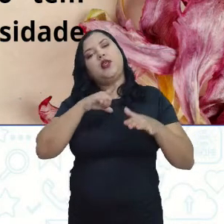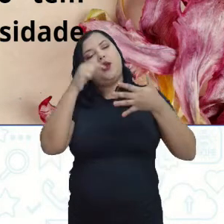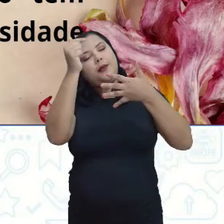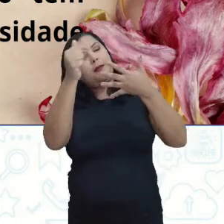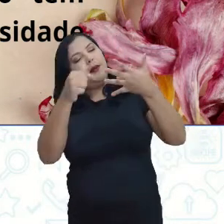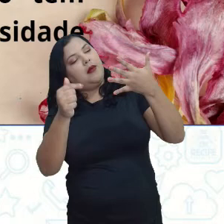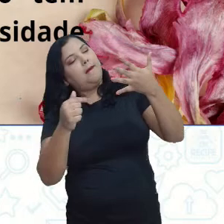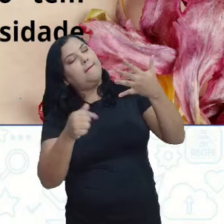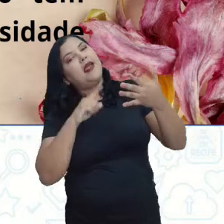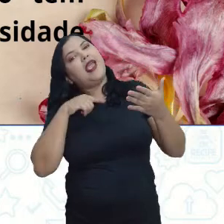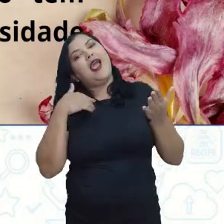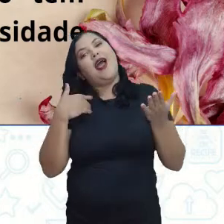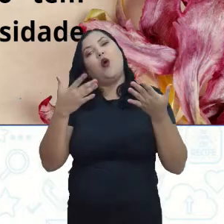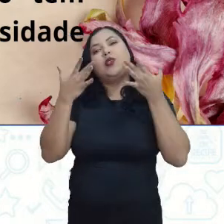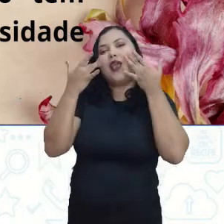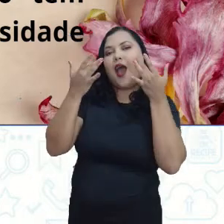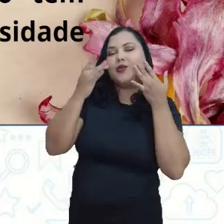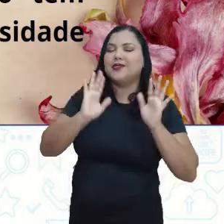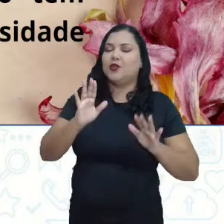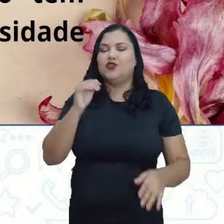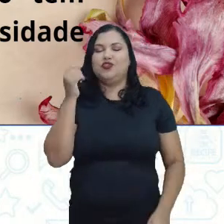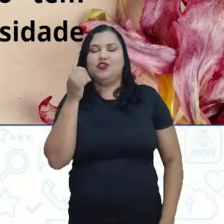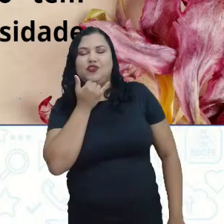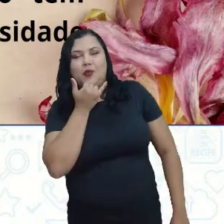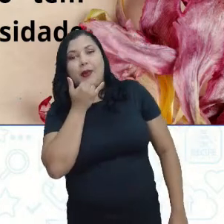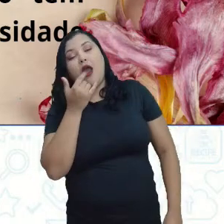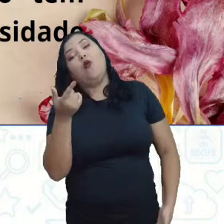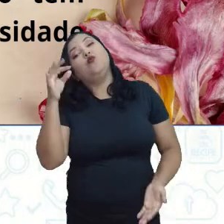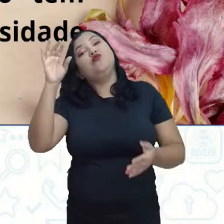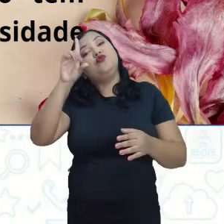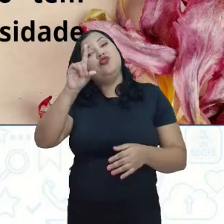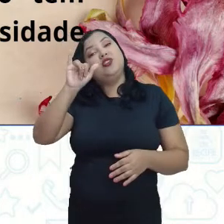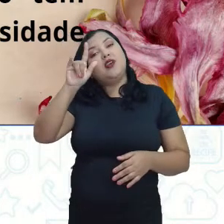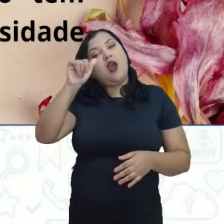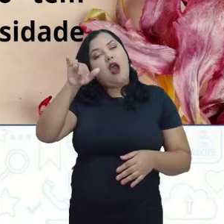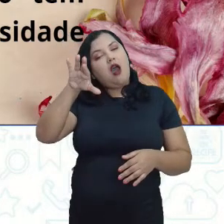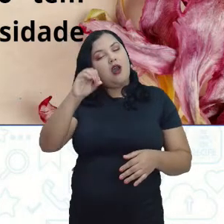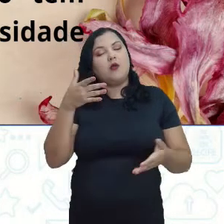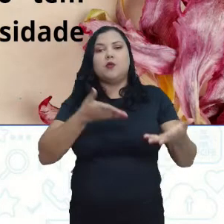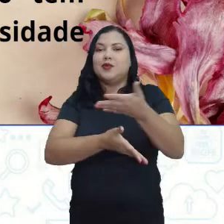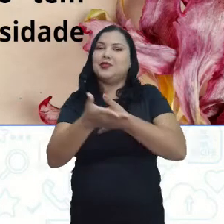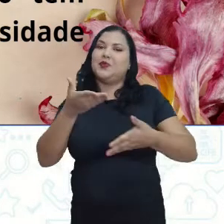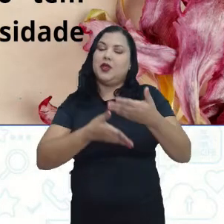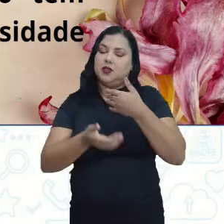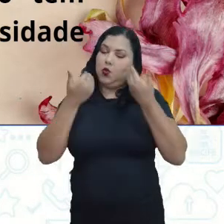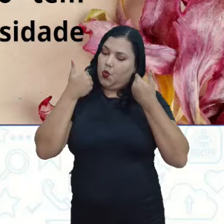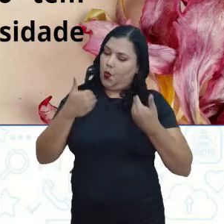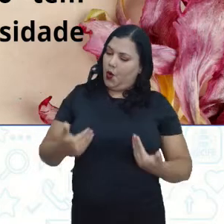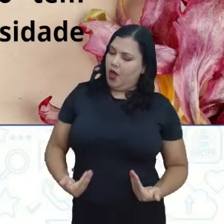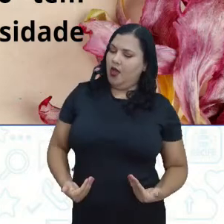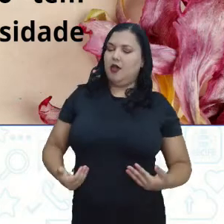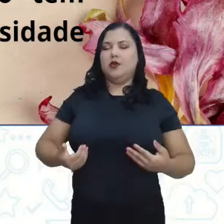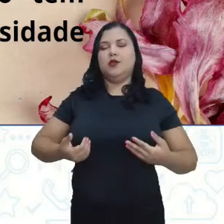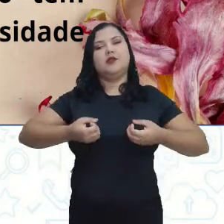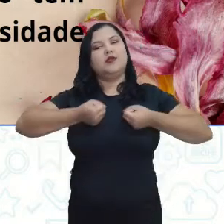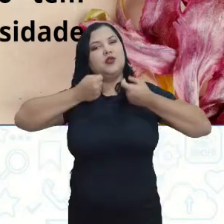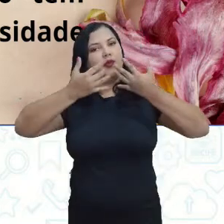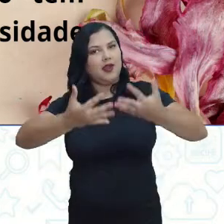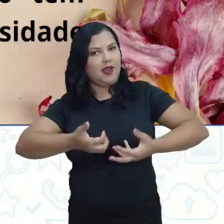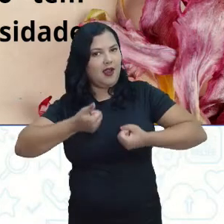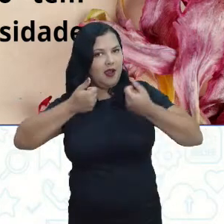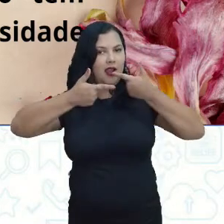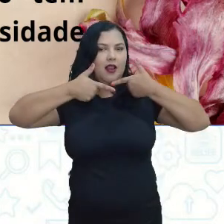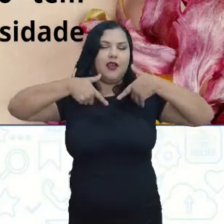remetem ao diário, como a presença do eu, o tom confessional, a